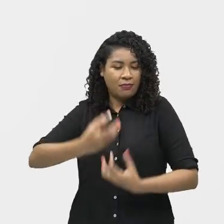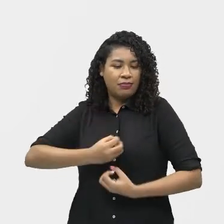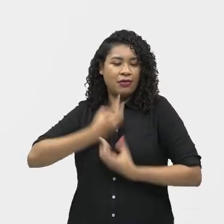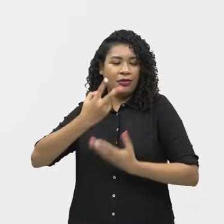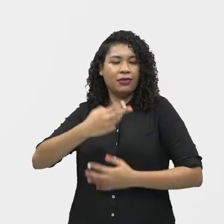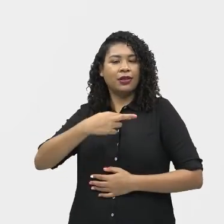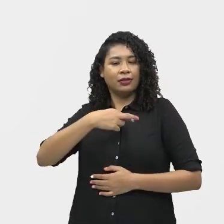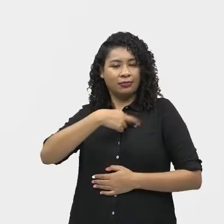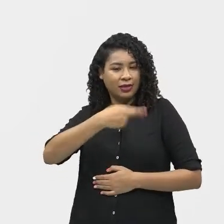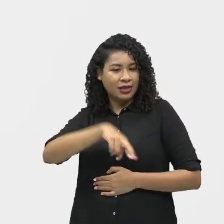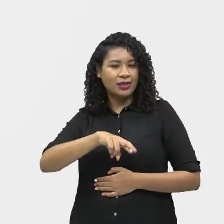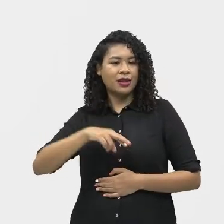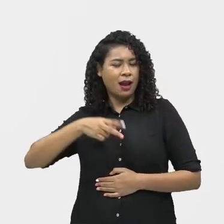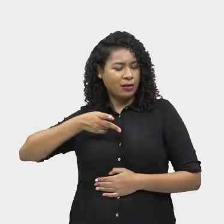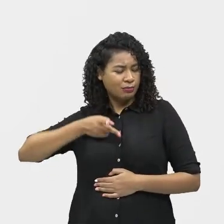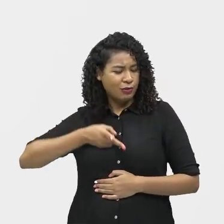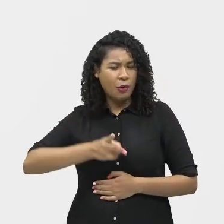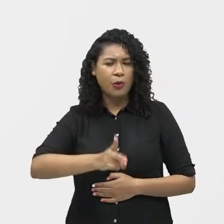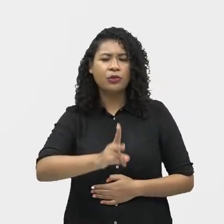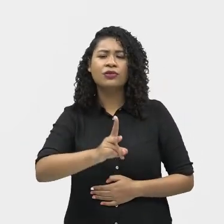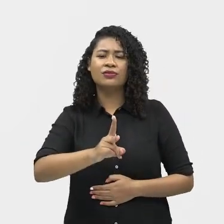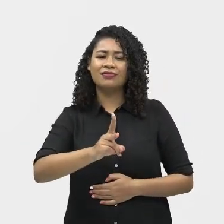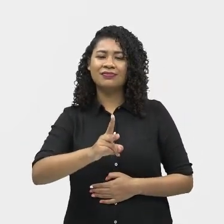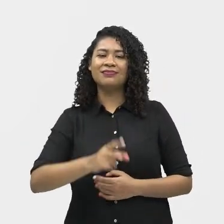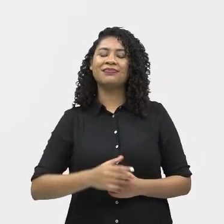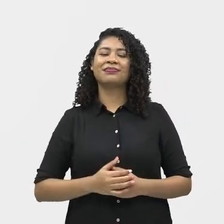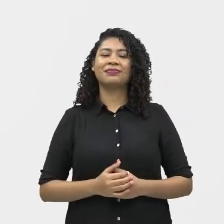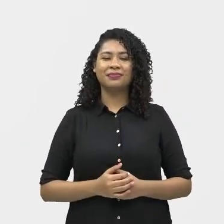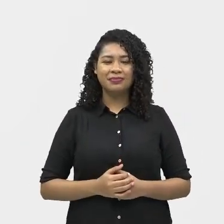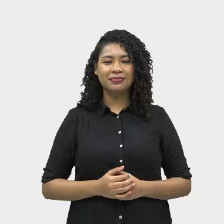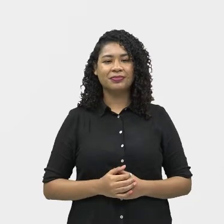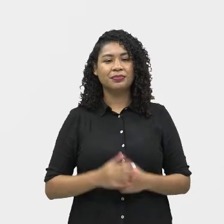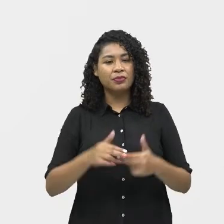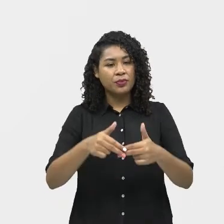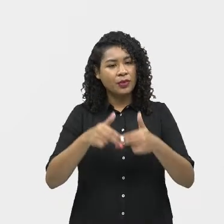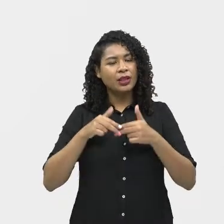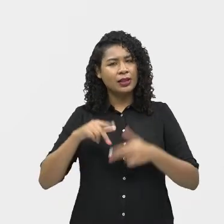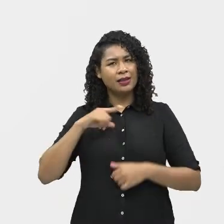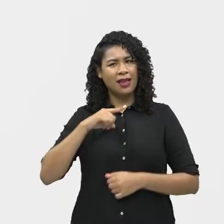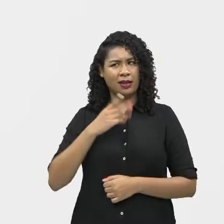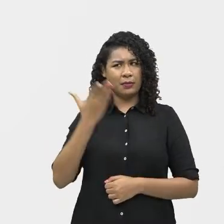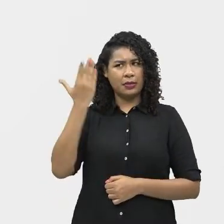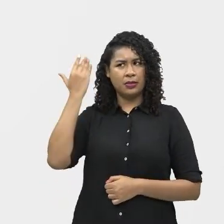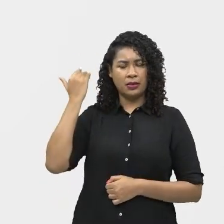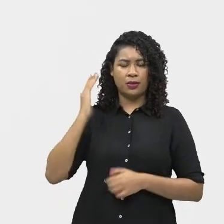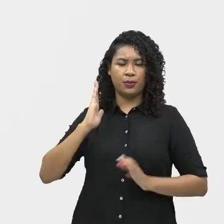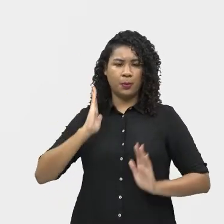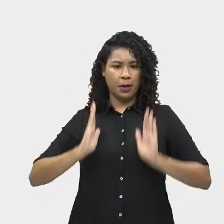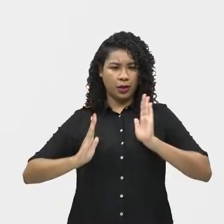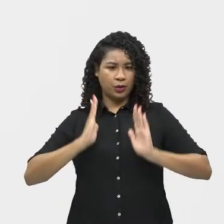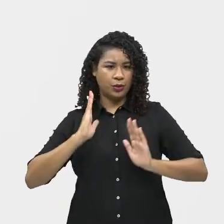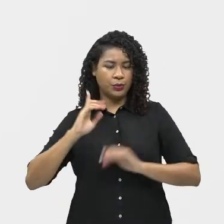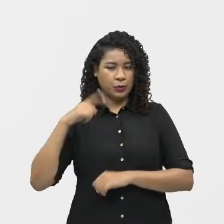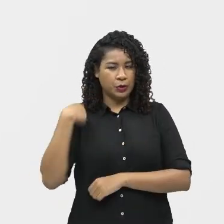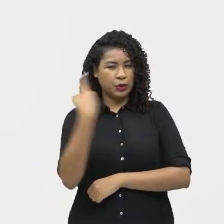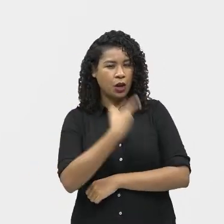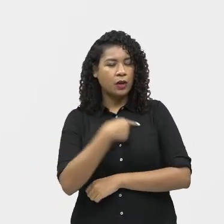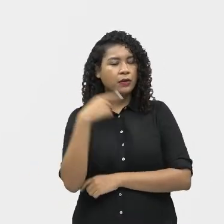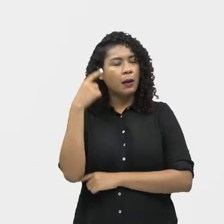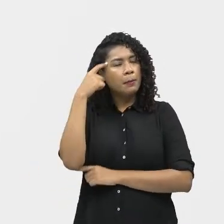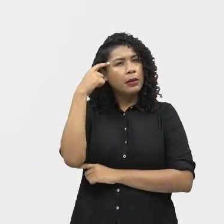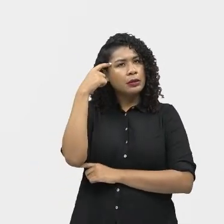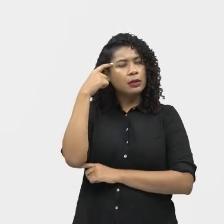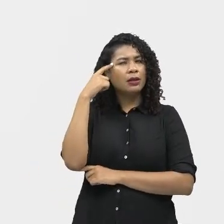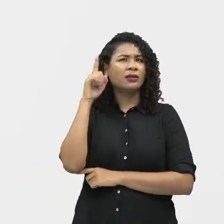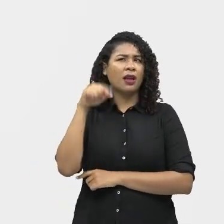né? Houve um momento que, de fato, nós pensávamos que as religiões seriam superadas